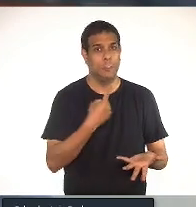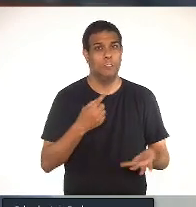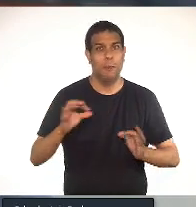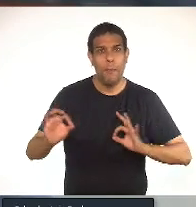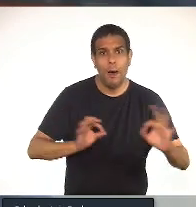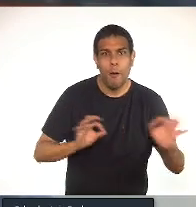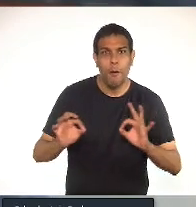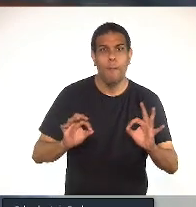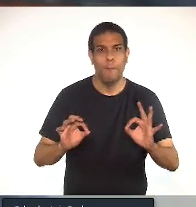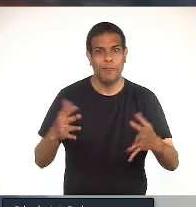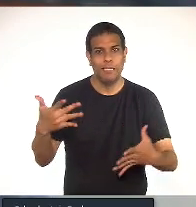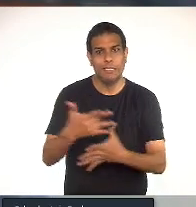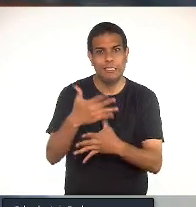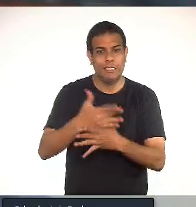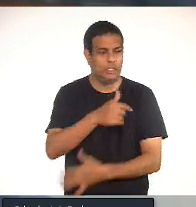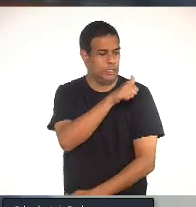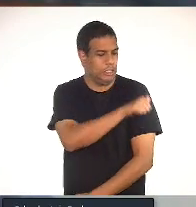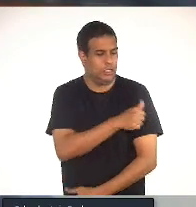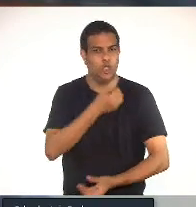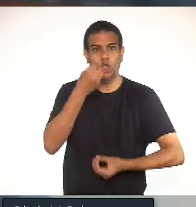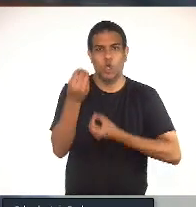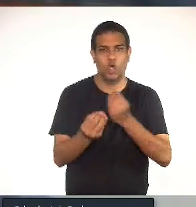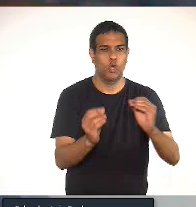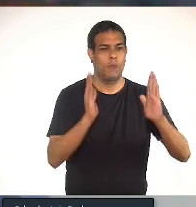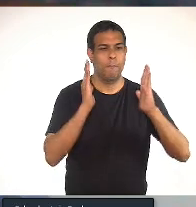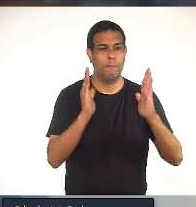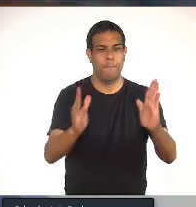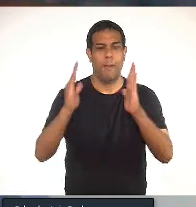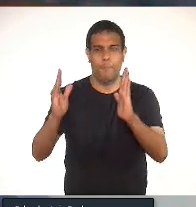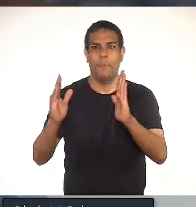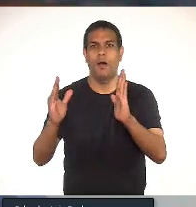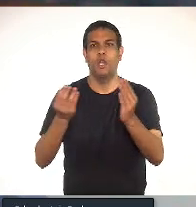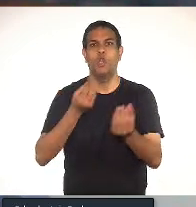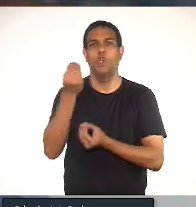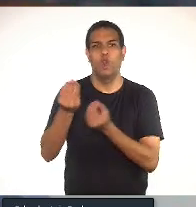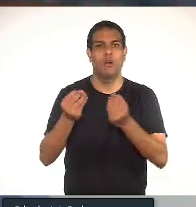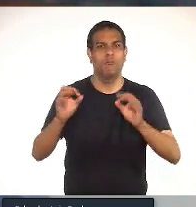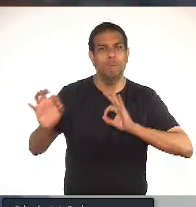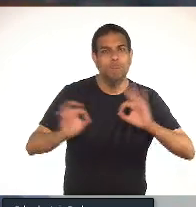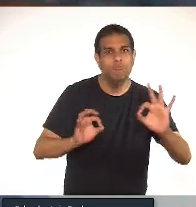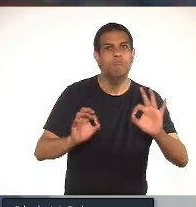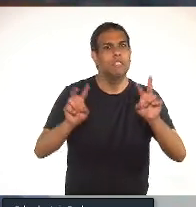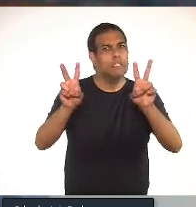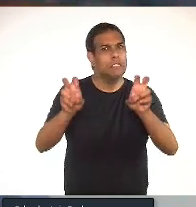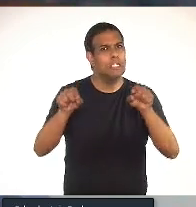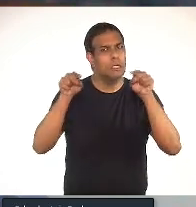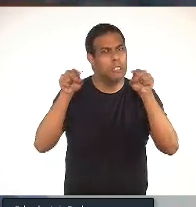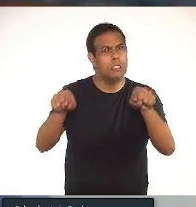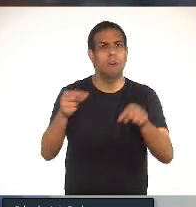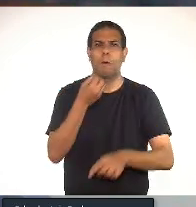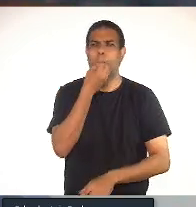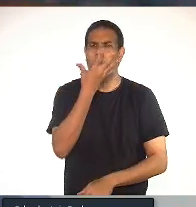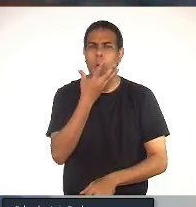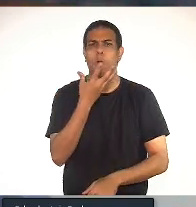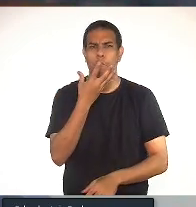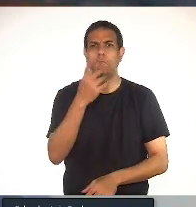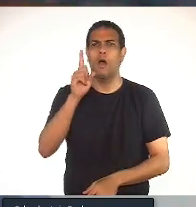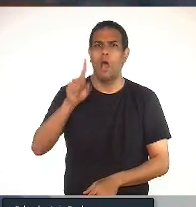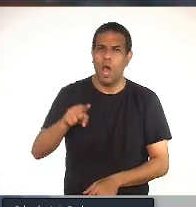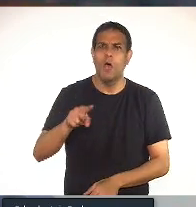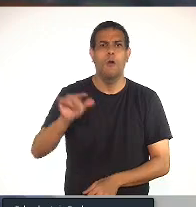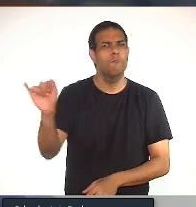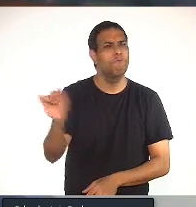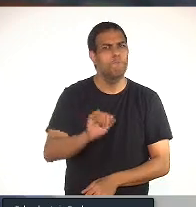cidade do Rio de Janeiro uma revisão do plano diretor da cidade. Então, esse tema se torna